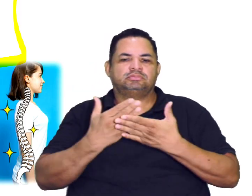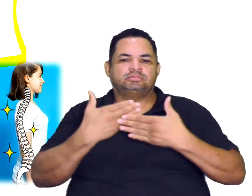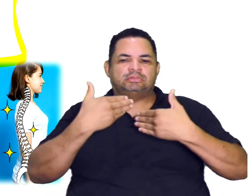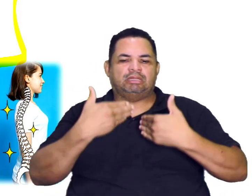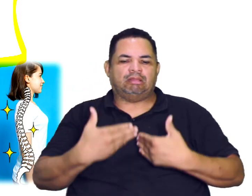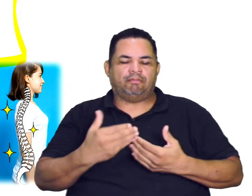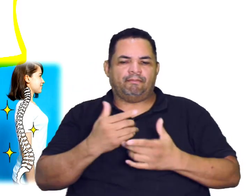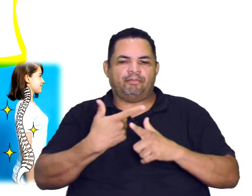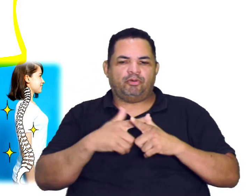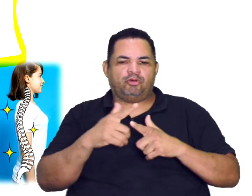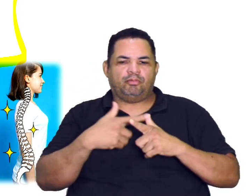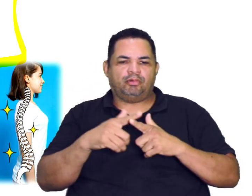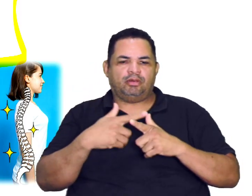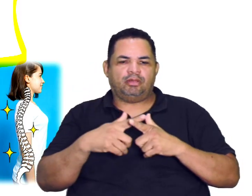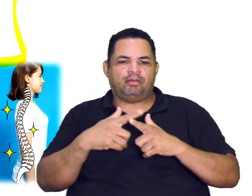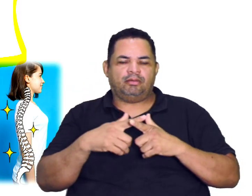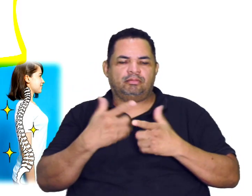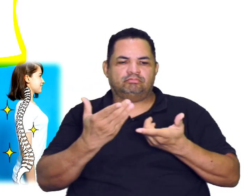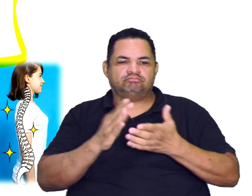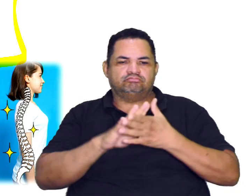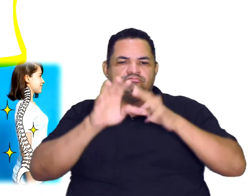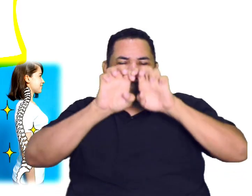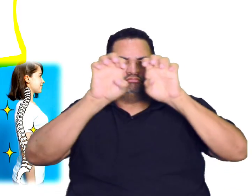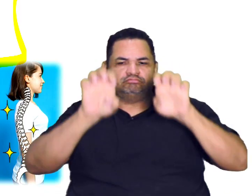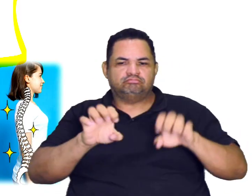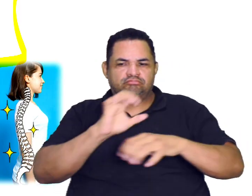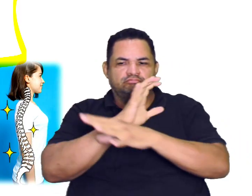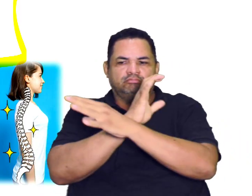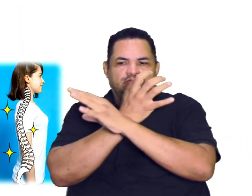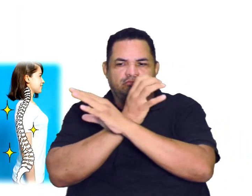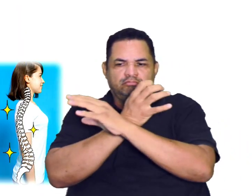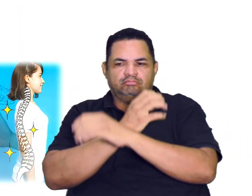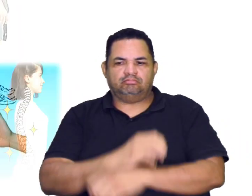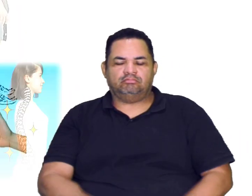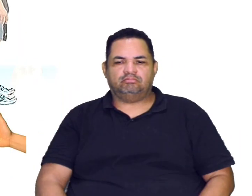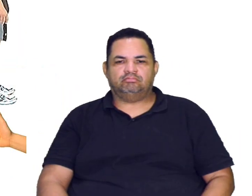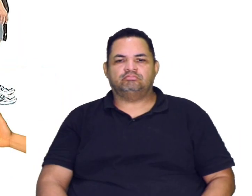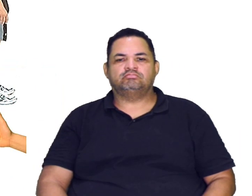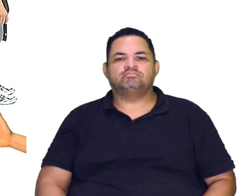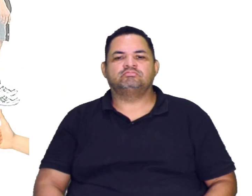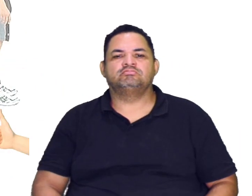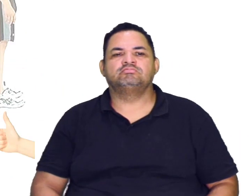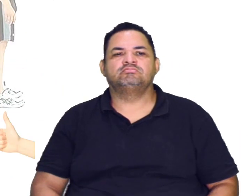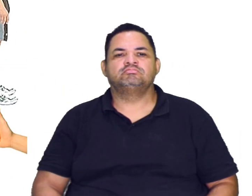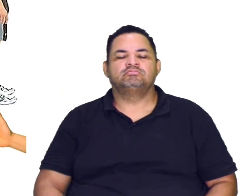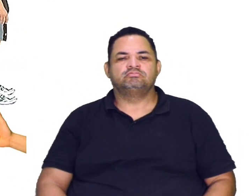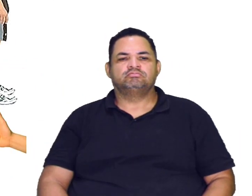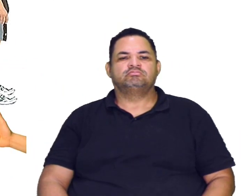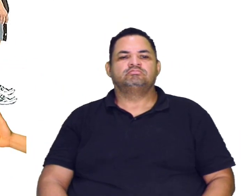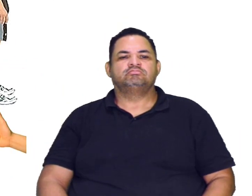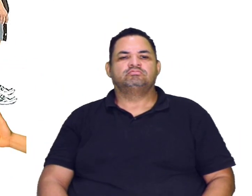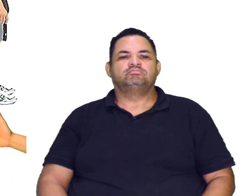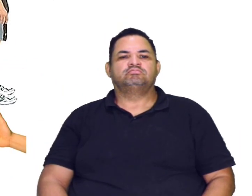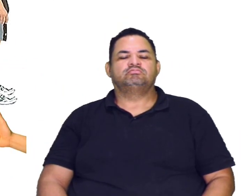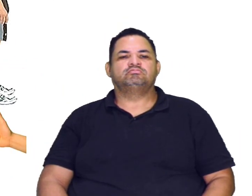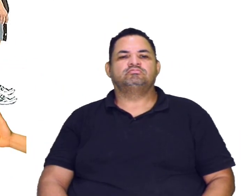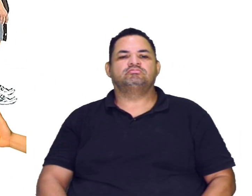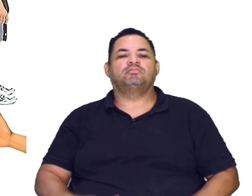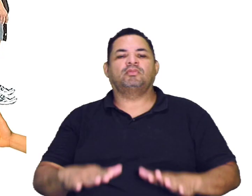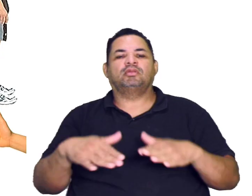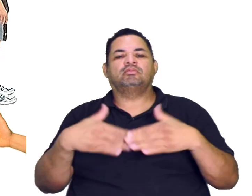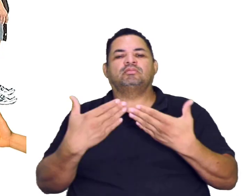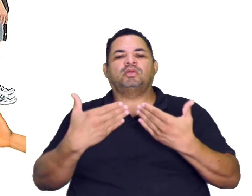de comprometimento nessas estruturas ósseas. E aí eu te pergunto, caríssimo